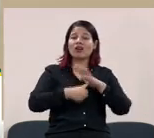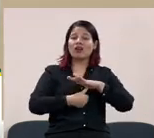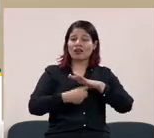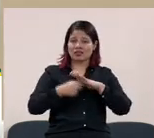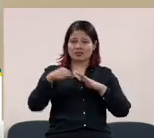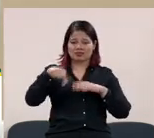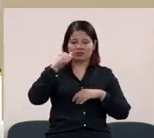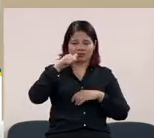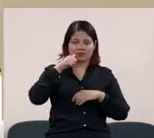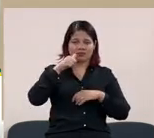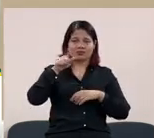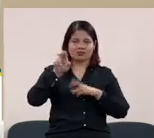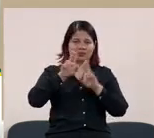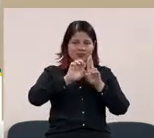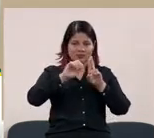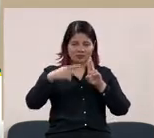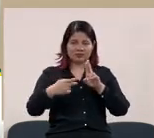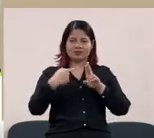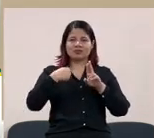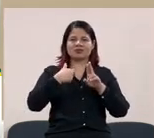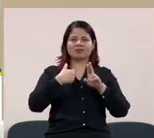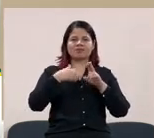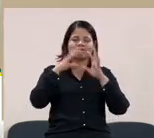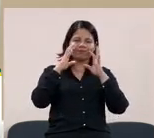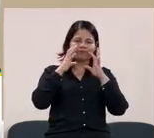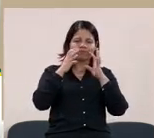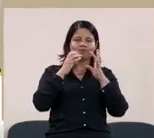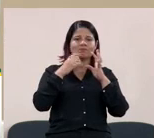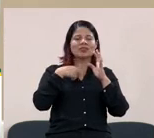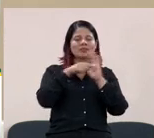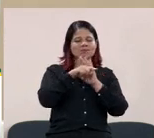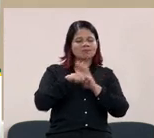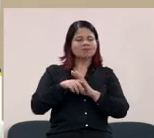levantamento há dois meses atrás do quadro de perda de vagas.